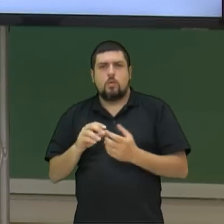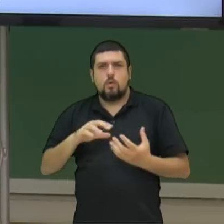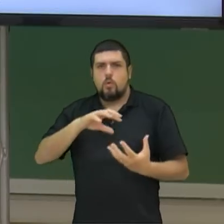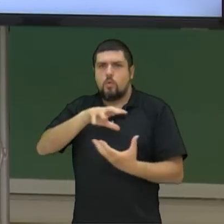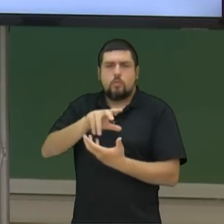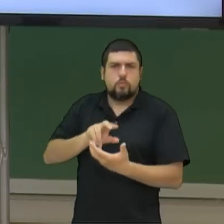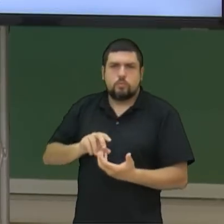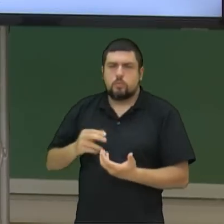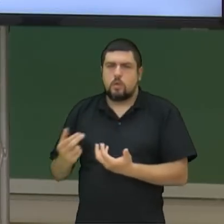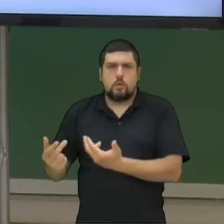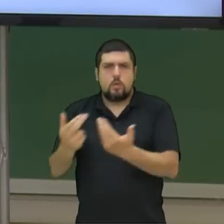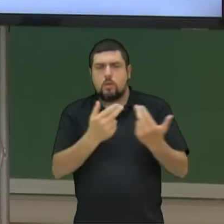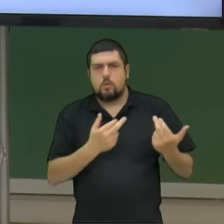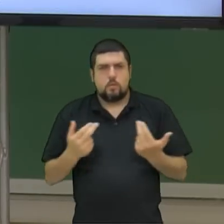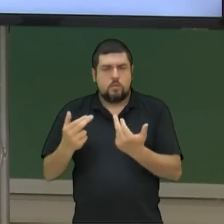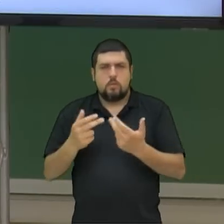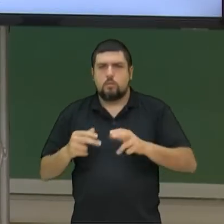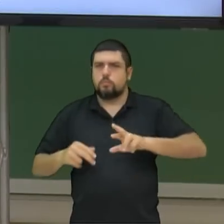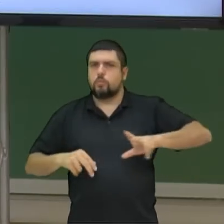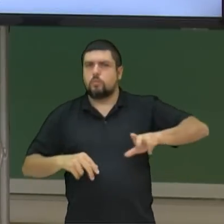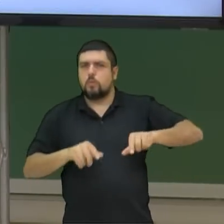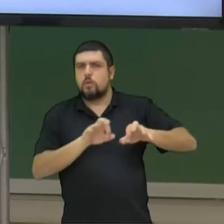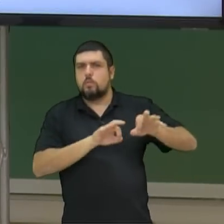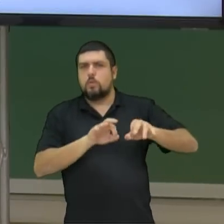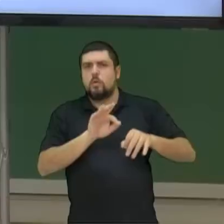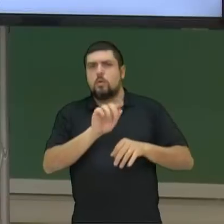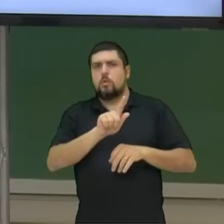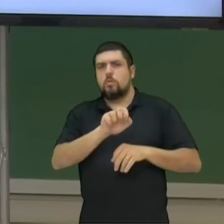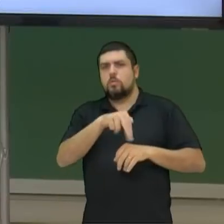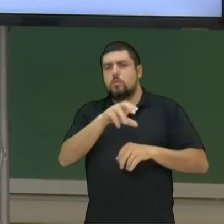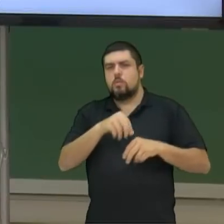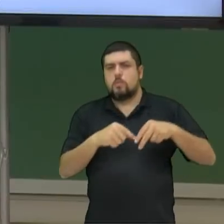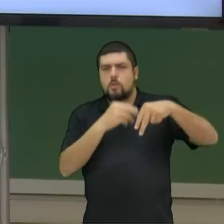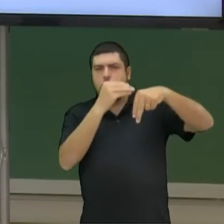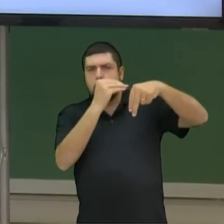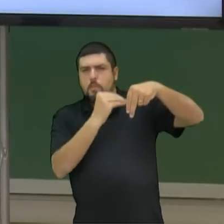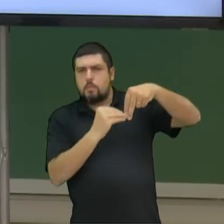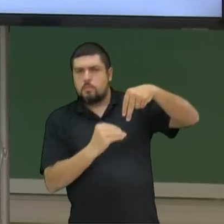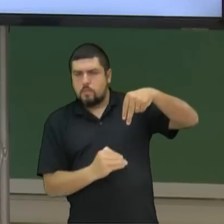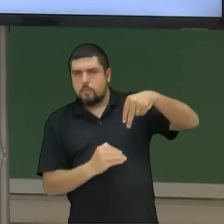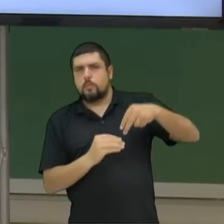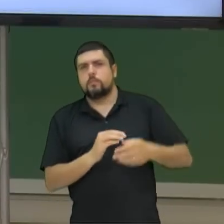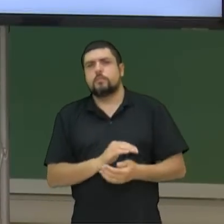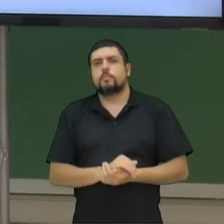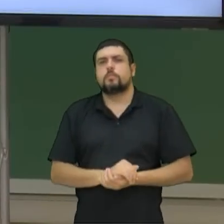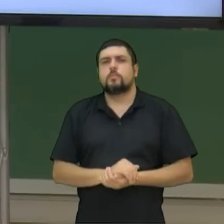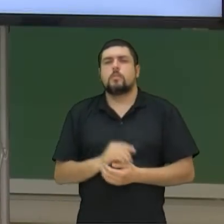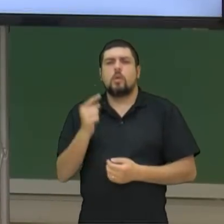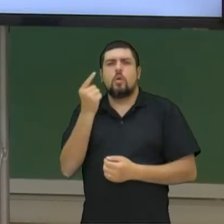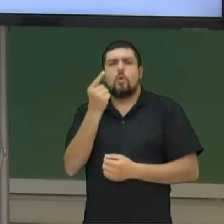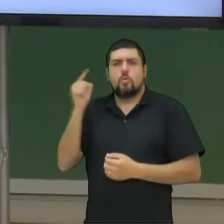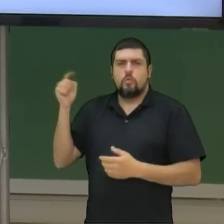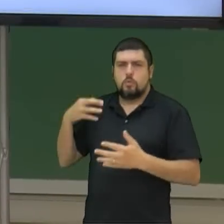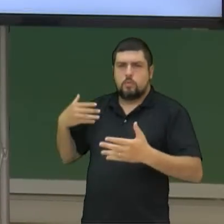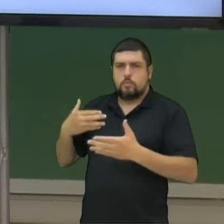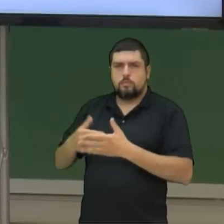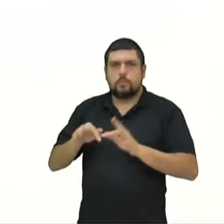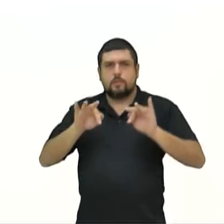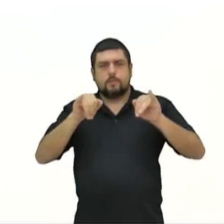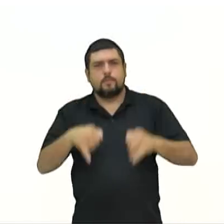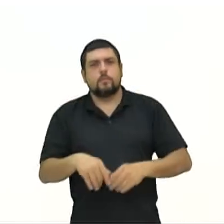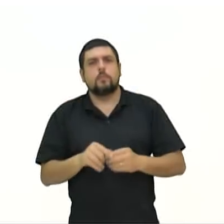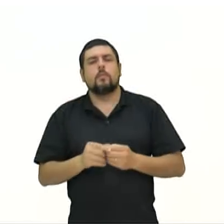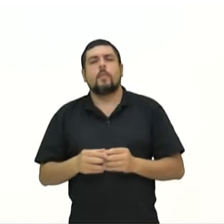isso que descobre quando está vendo o projeto Genoma. É a sequência das bases do DNA, ok? O último exercício para a gente encerrar aqui.